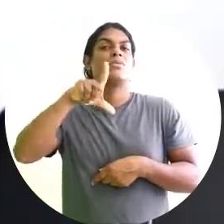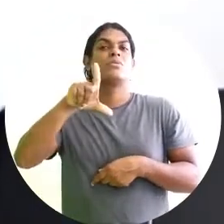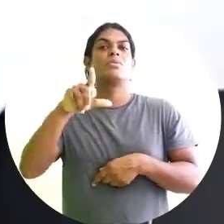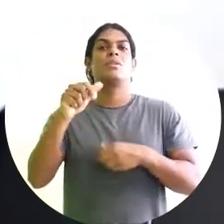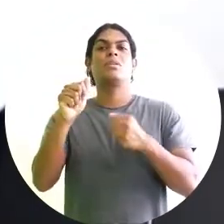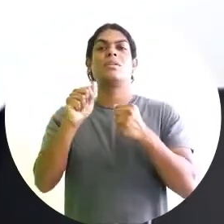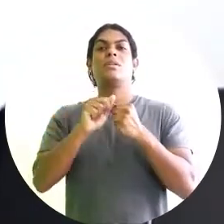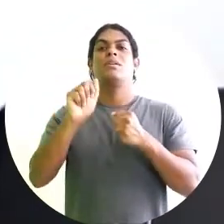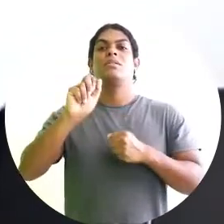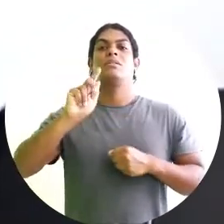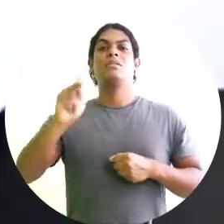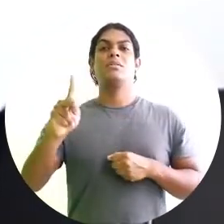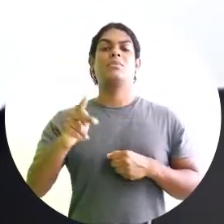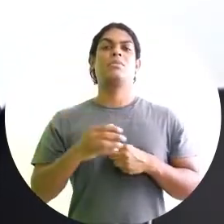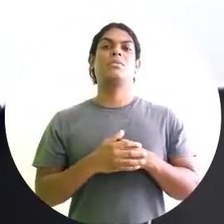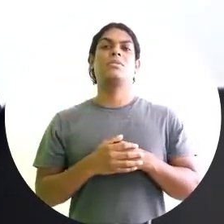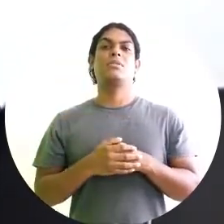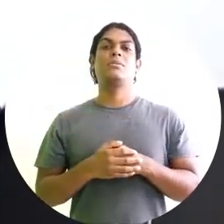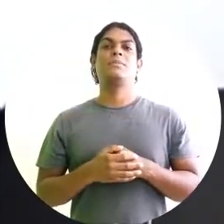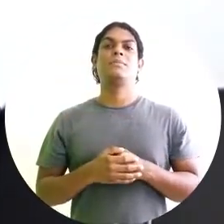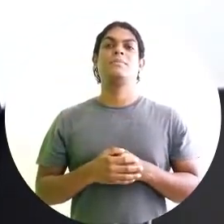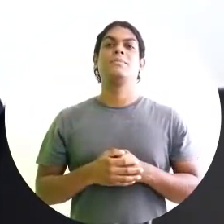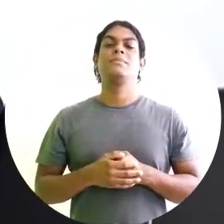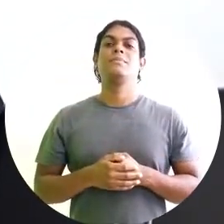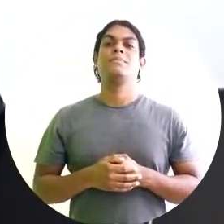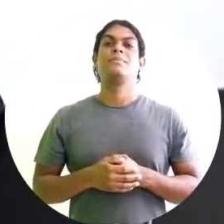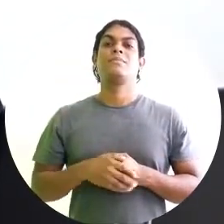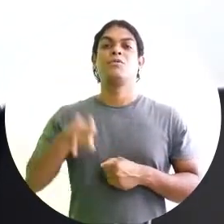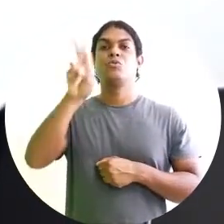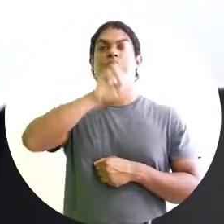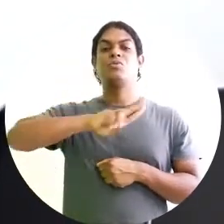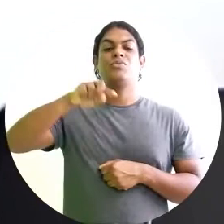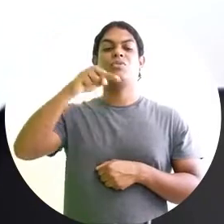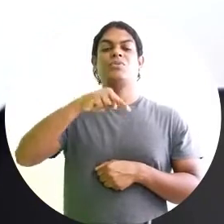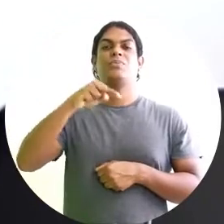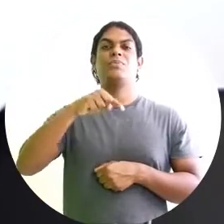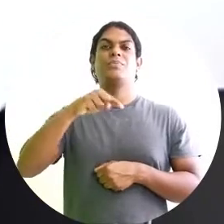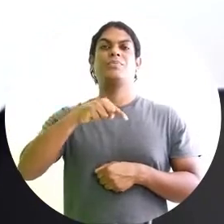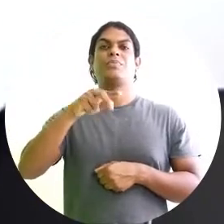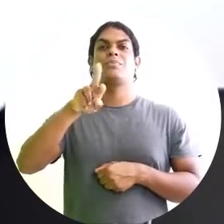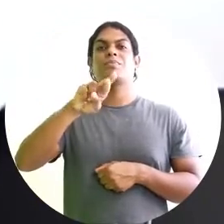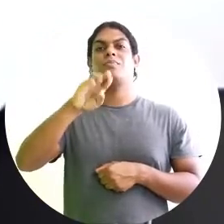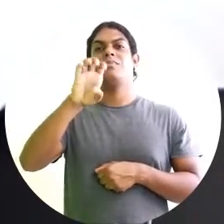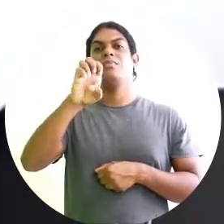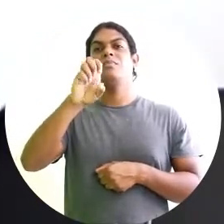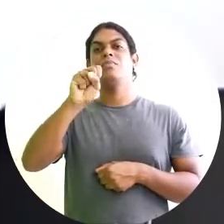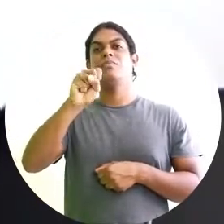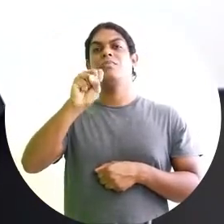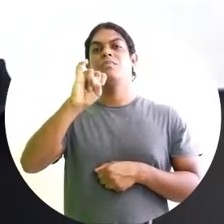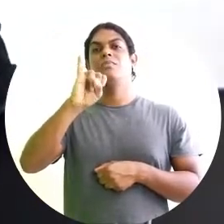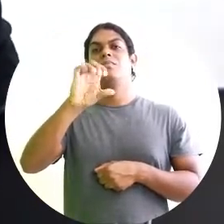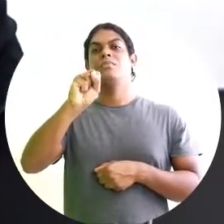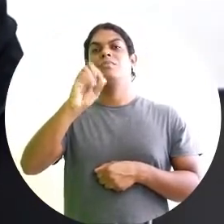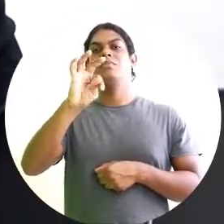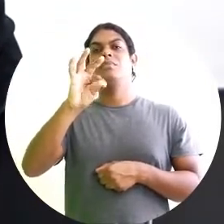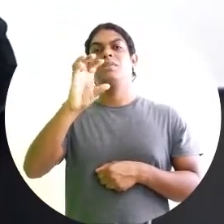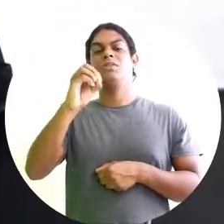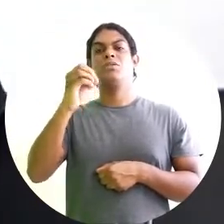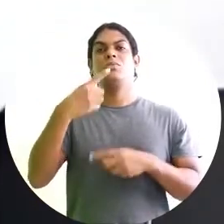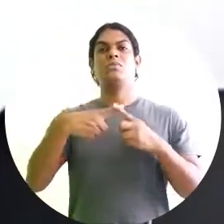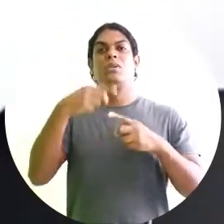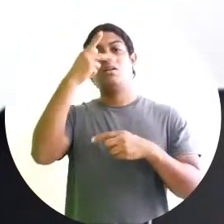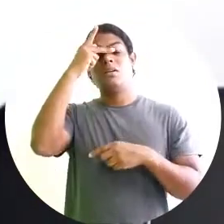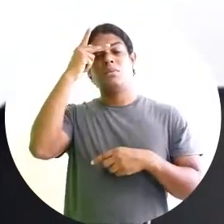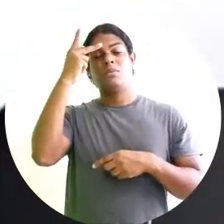através daqueles registros. Sabemos que, como pessoas, as empresas são pessoas jurídicas. Um dia nascem, um